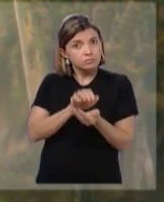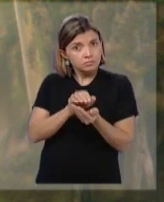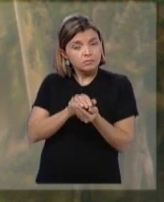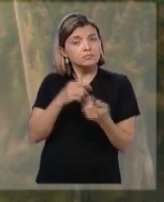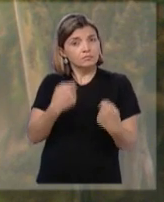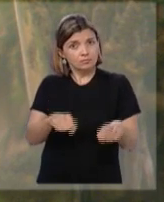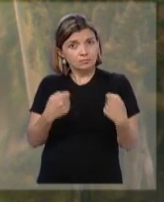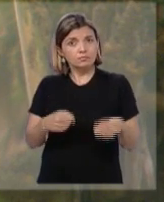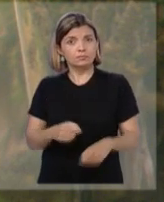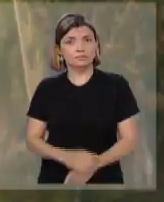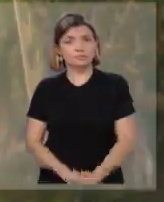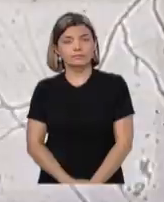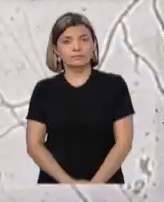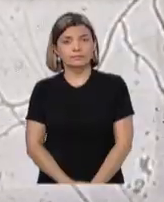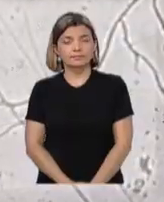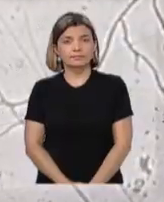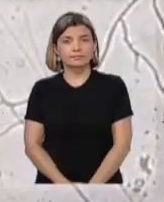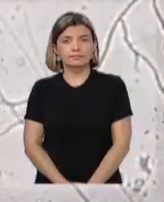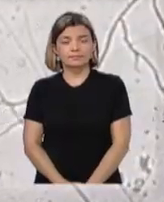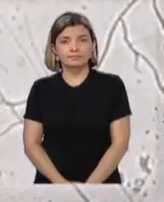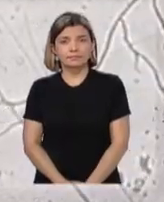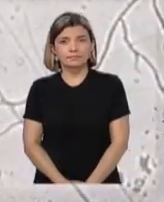órgão.